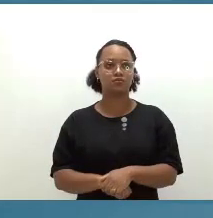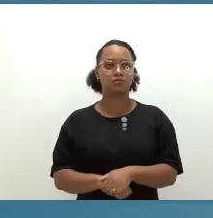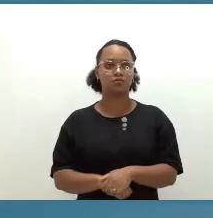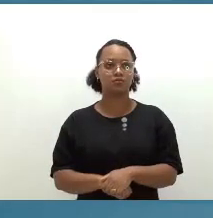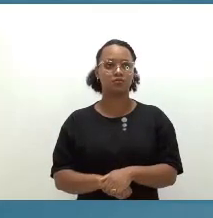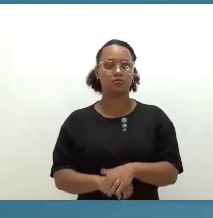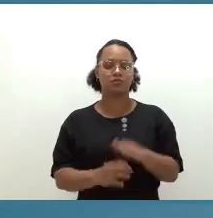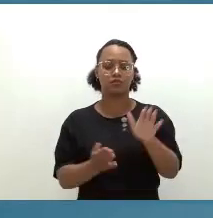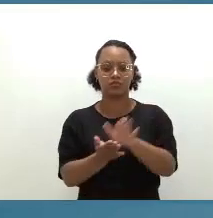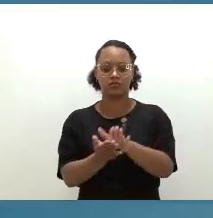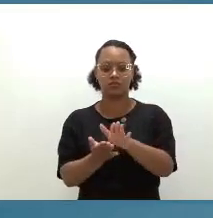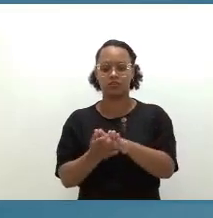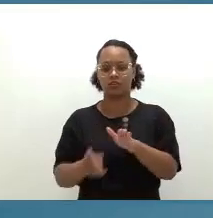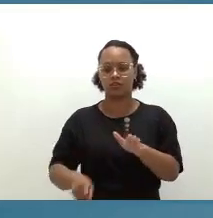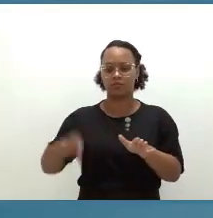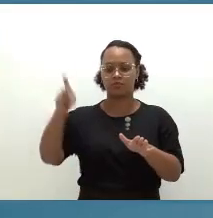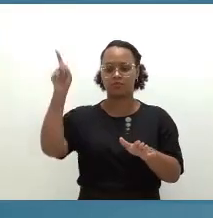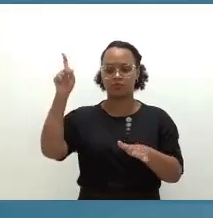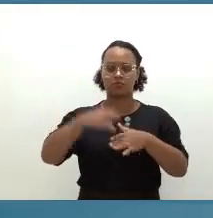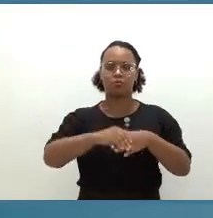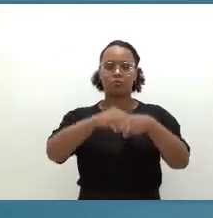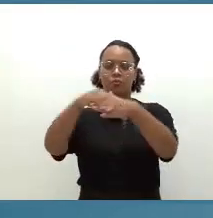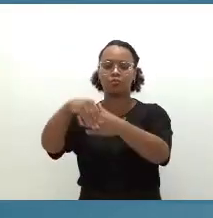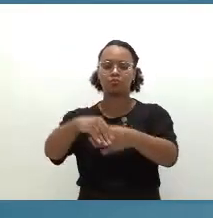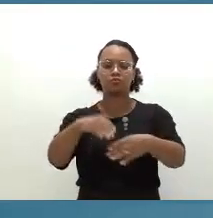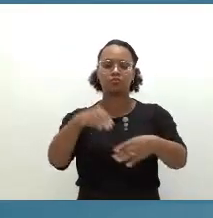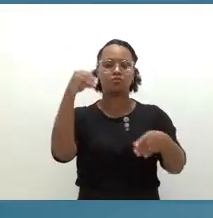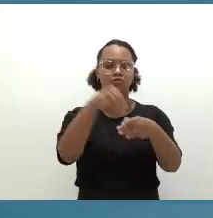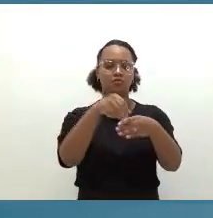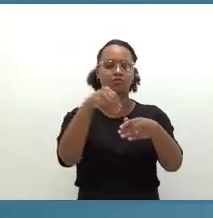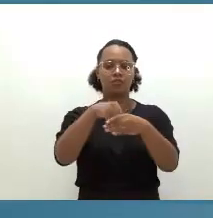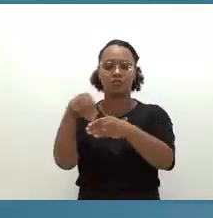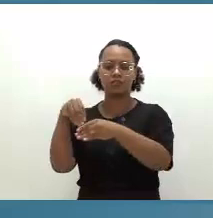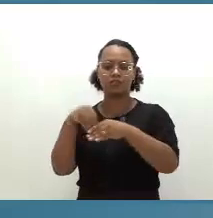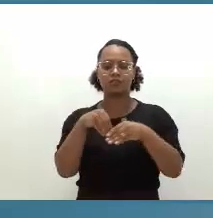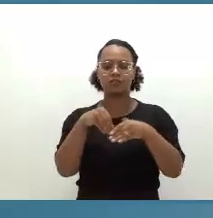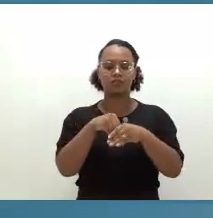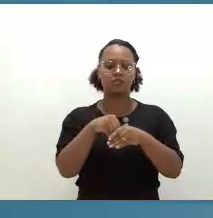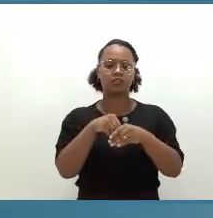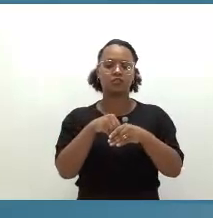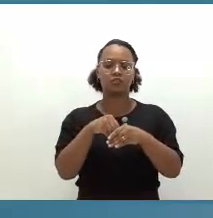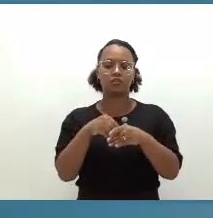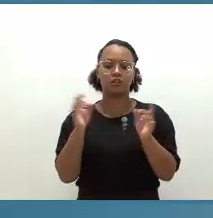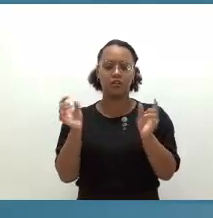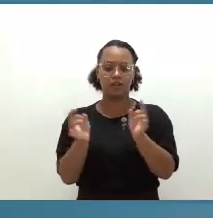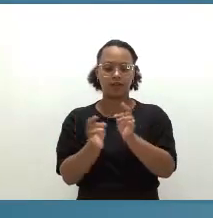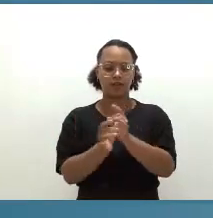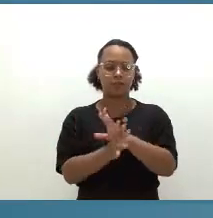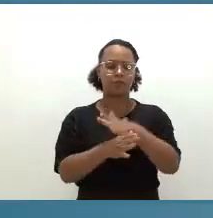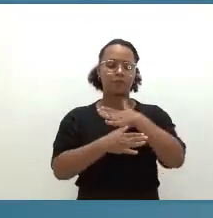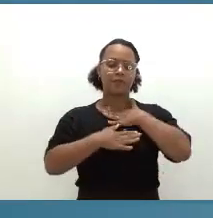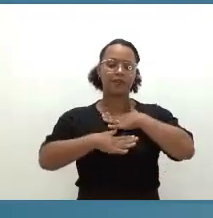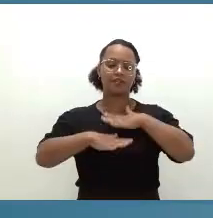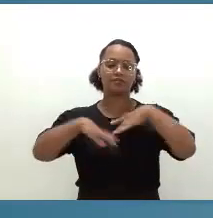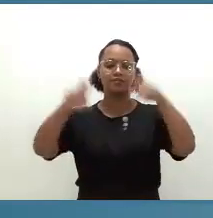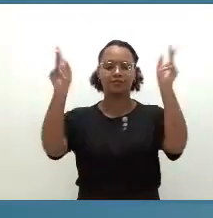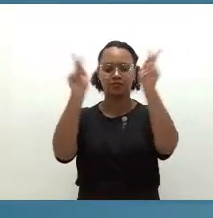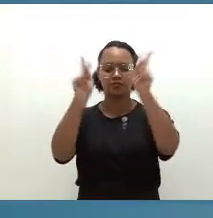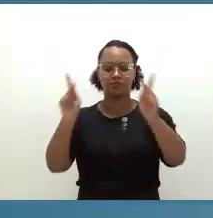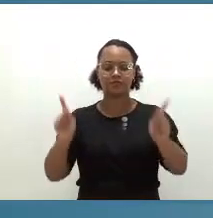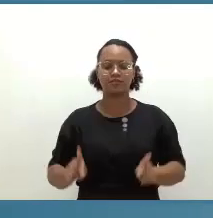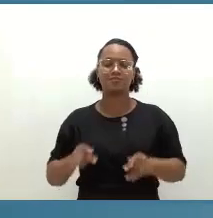Excelência pela condução deste processo que culminou com uma eleição pacífica,